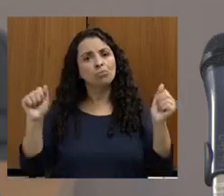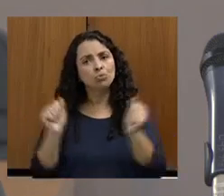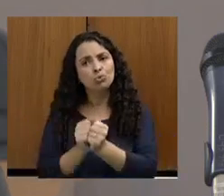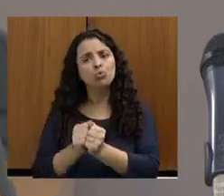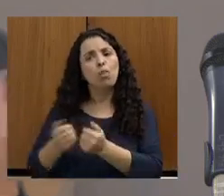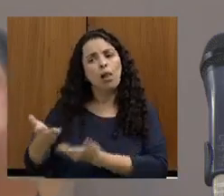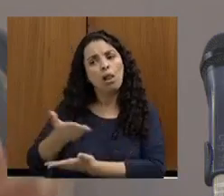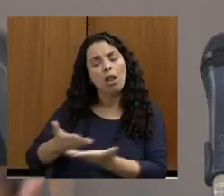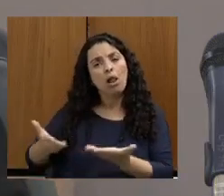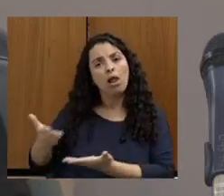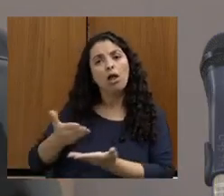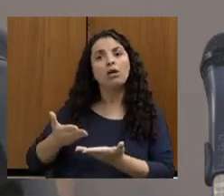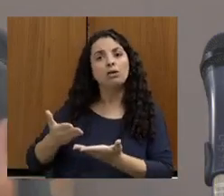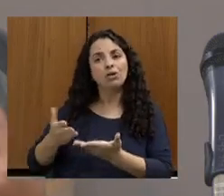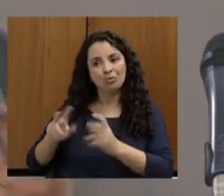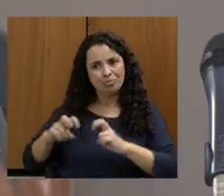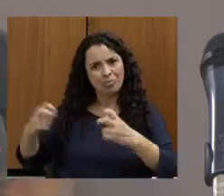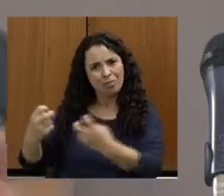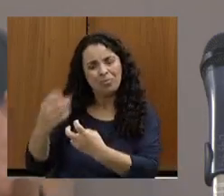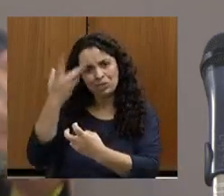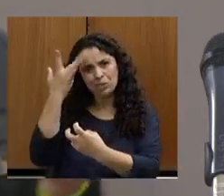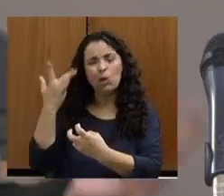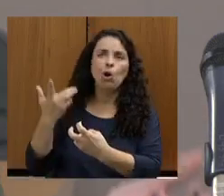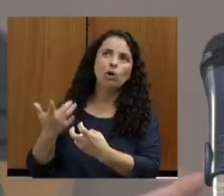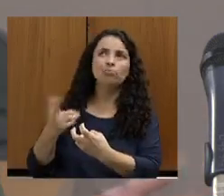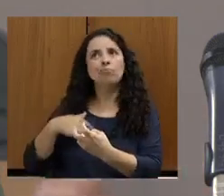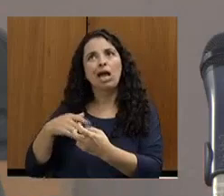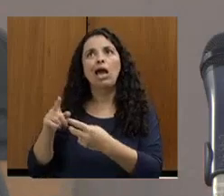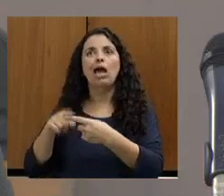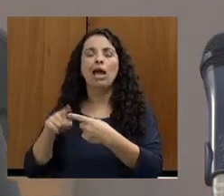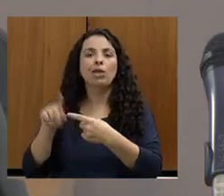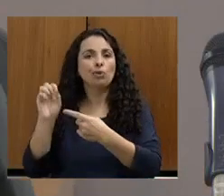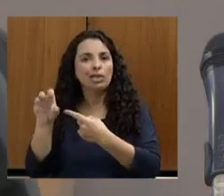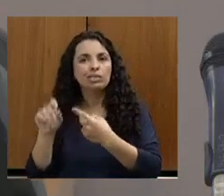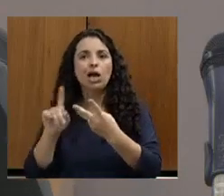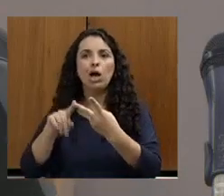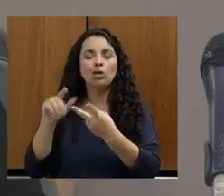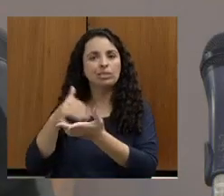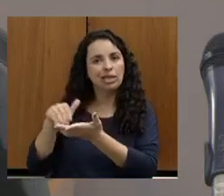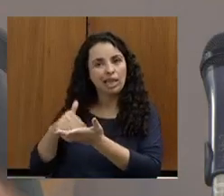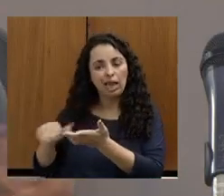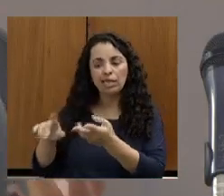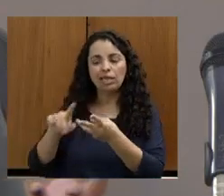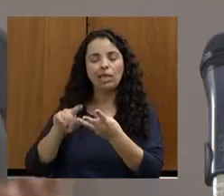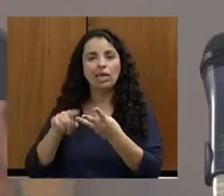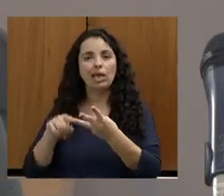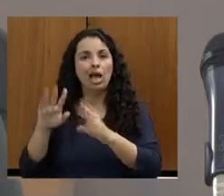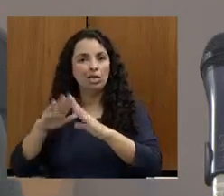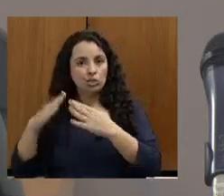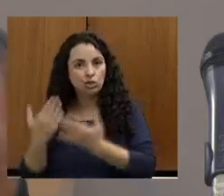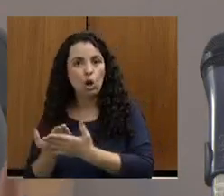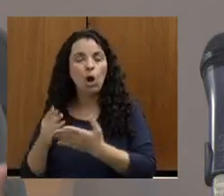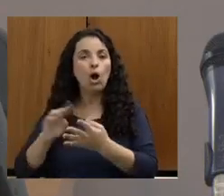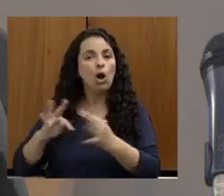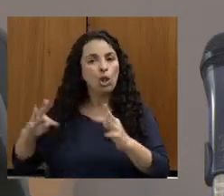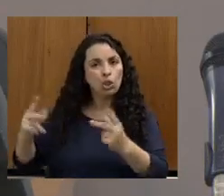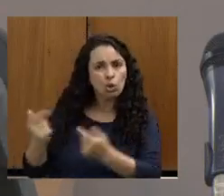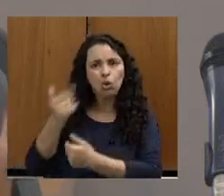envolvidos, com a rede de educação, a Secretaria Estadual de Educação, a escola aqui presente,